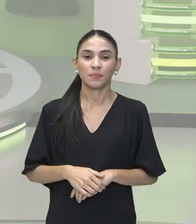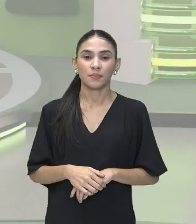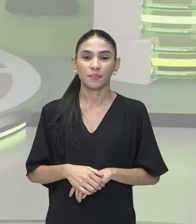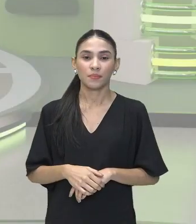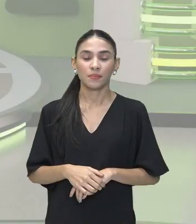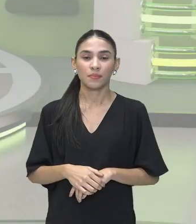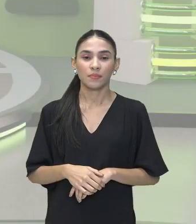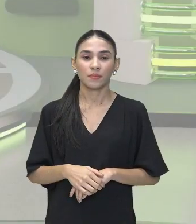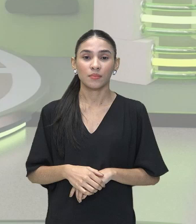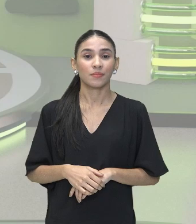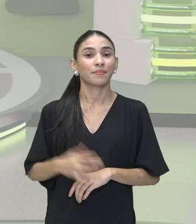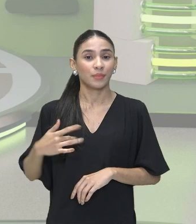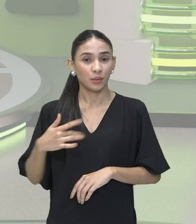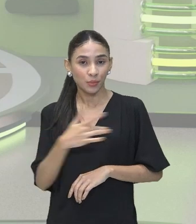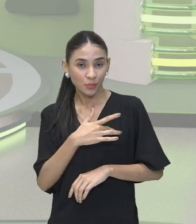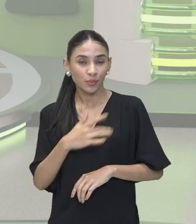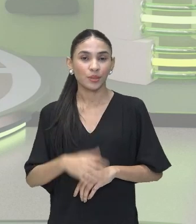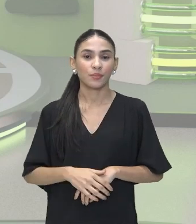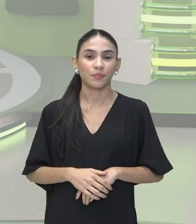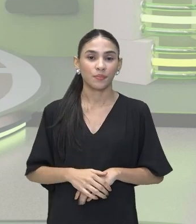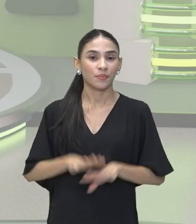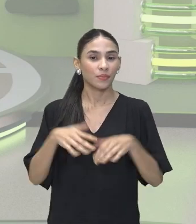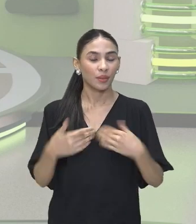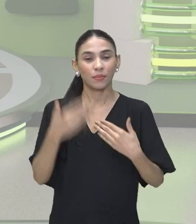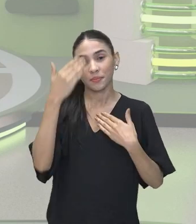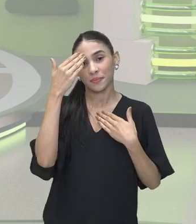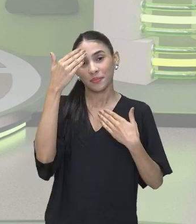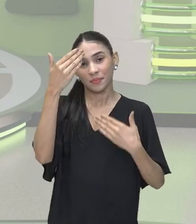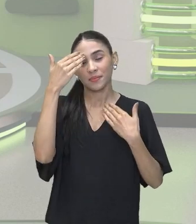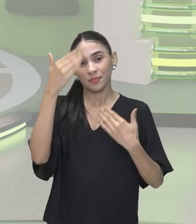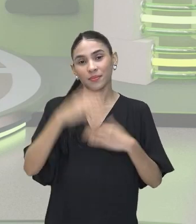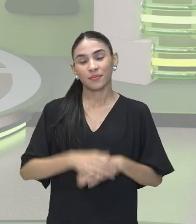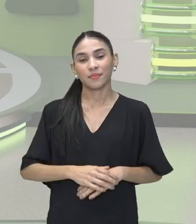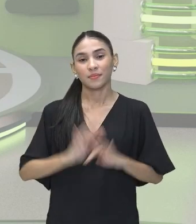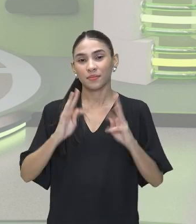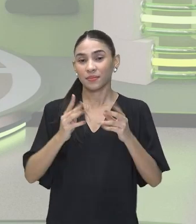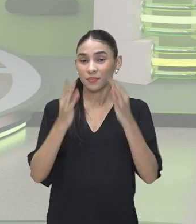para a nossa saúde, né? Então, muito obrigada, pessoal, pela